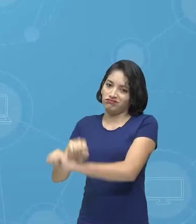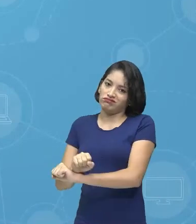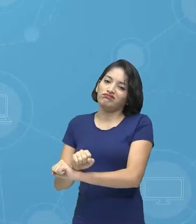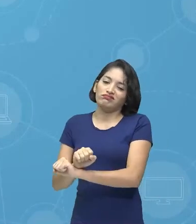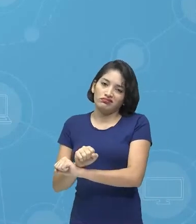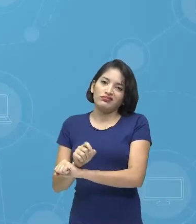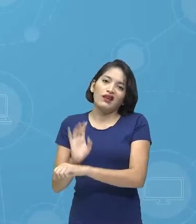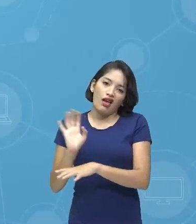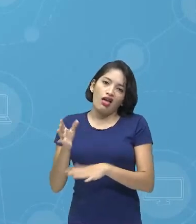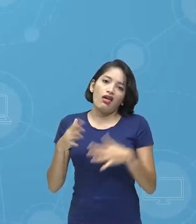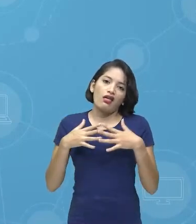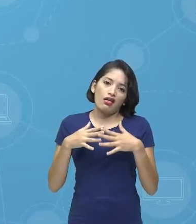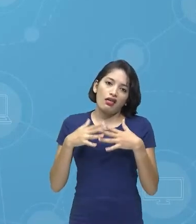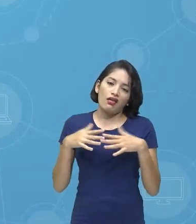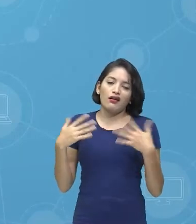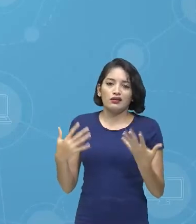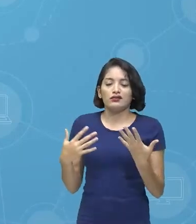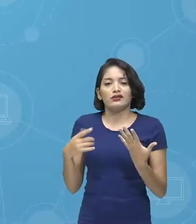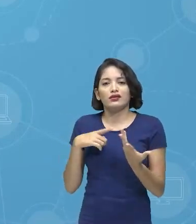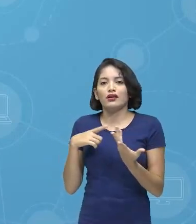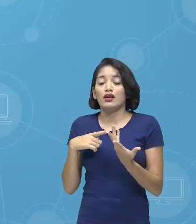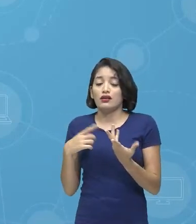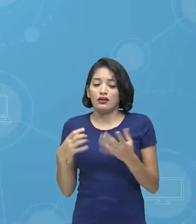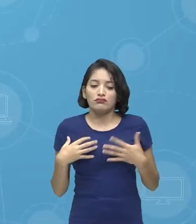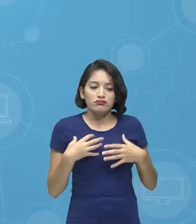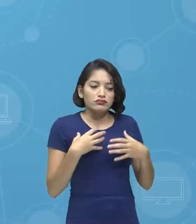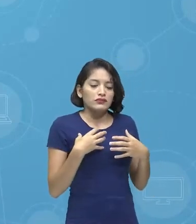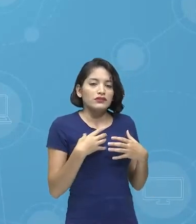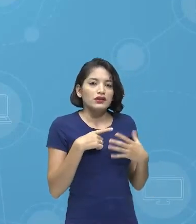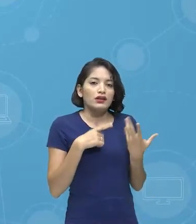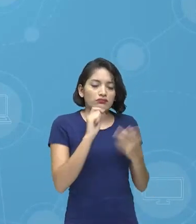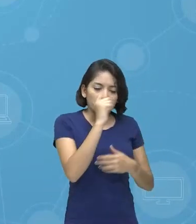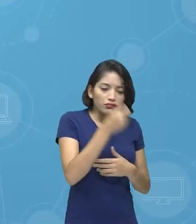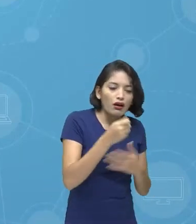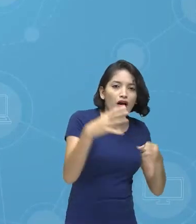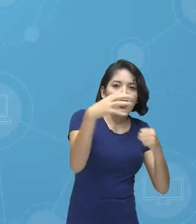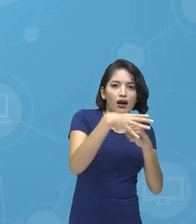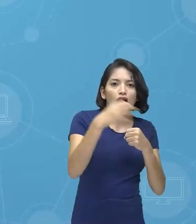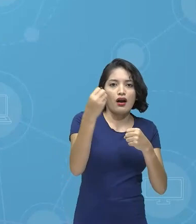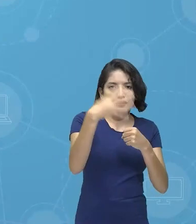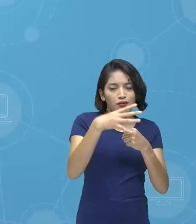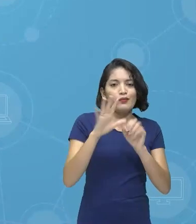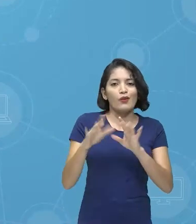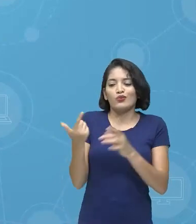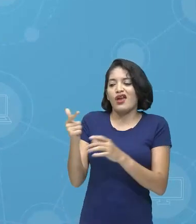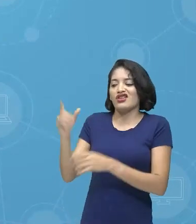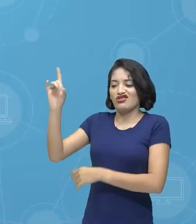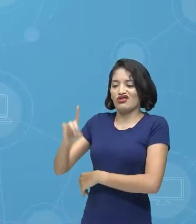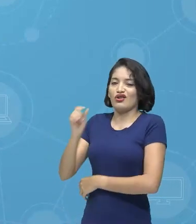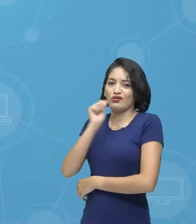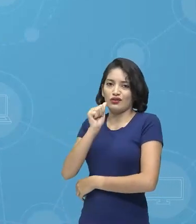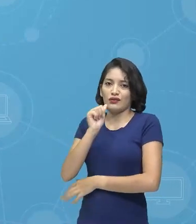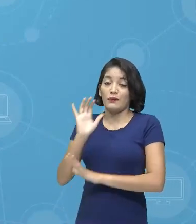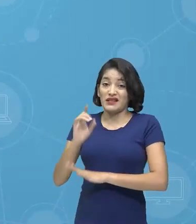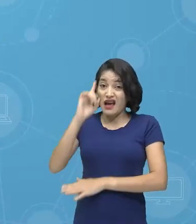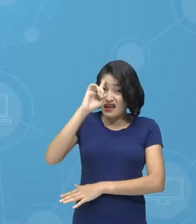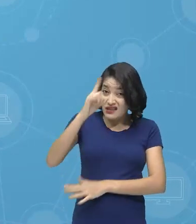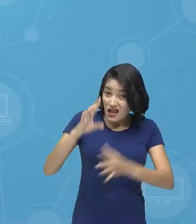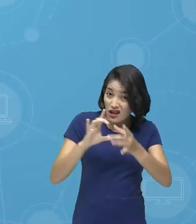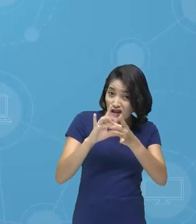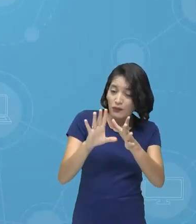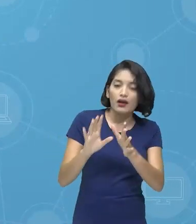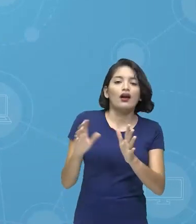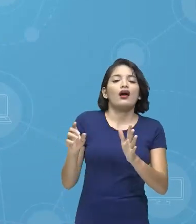meio complicado. Ela se inspira no iluminismo, mantém a escravidão e não dá direitos a mulheres. Então, essa ideia de liberdade, ela é muito